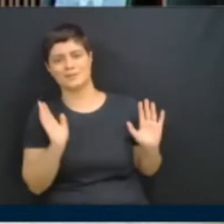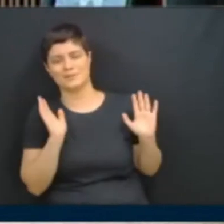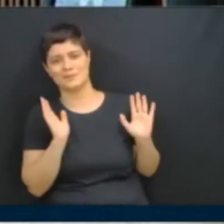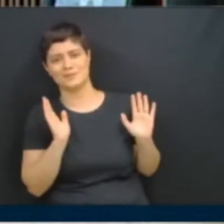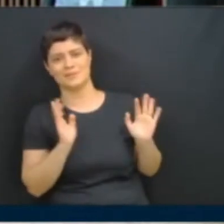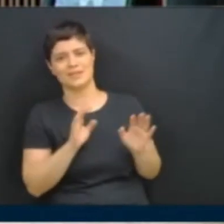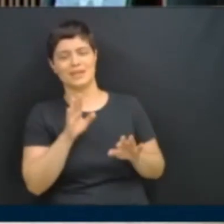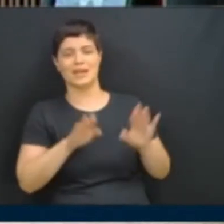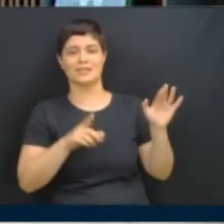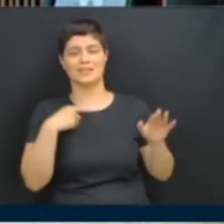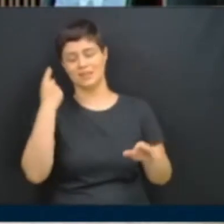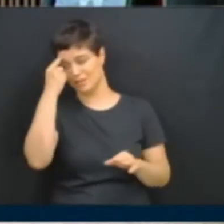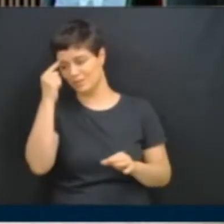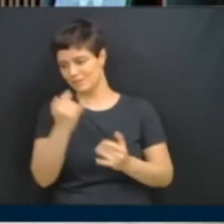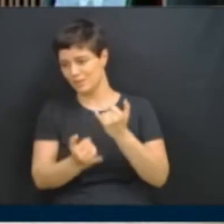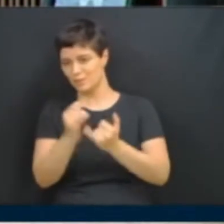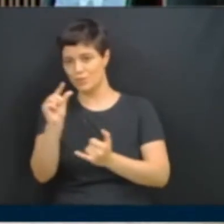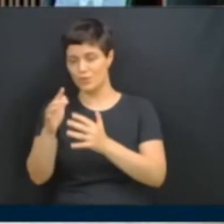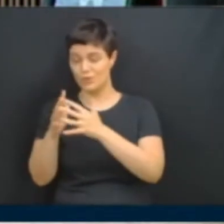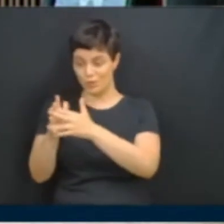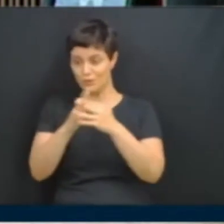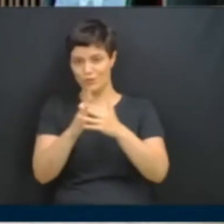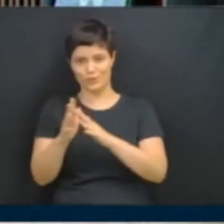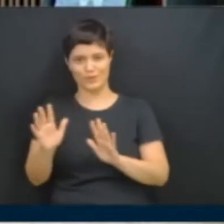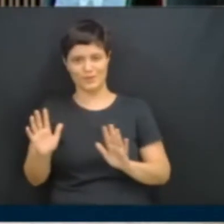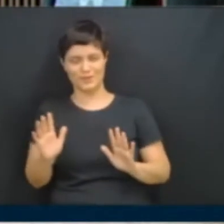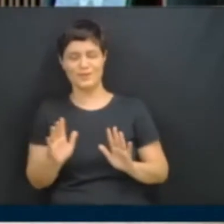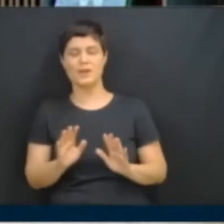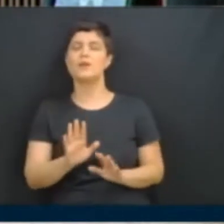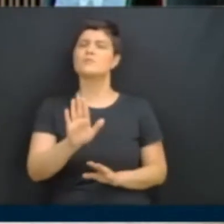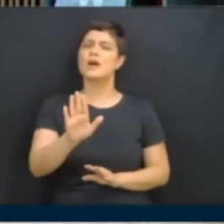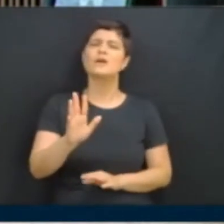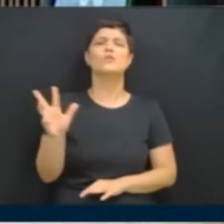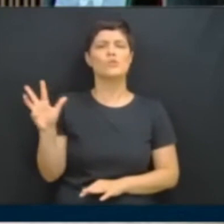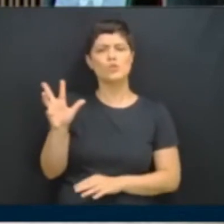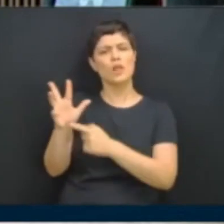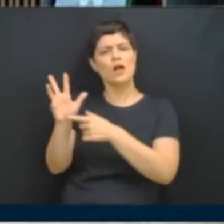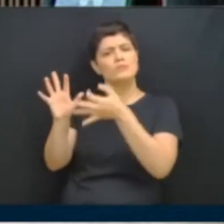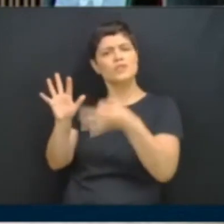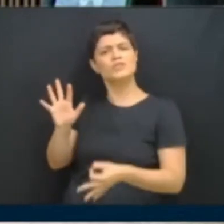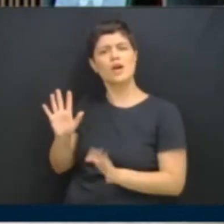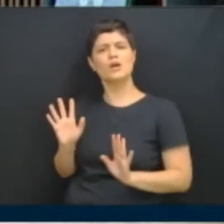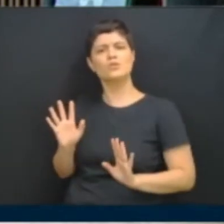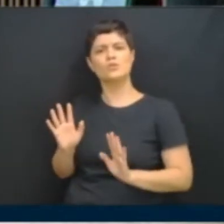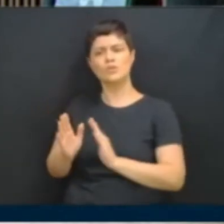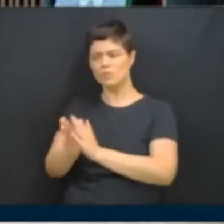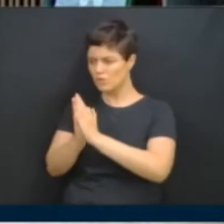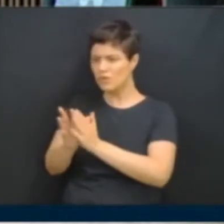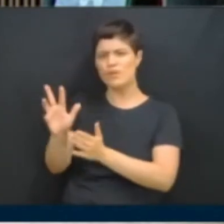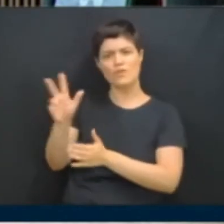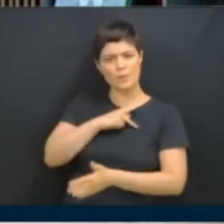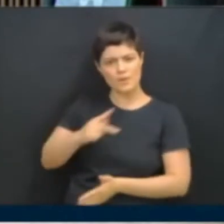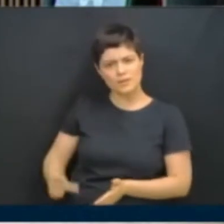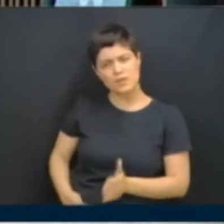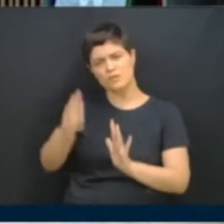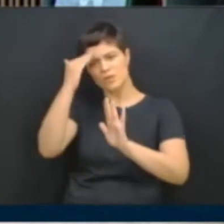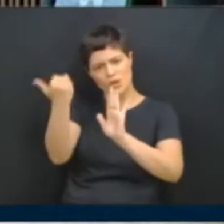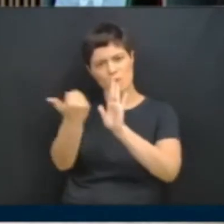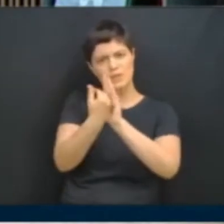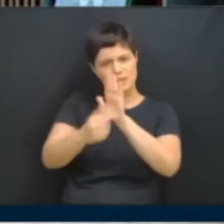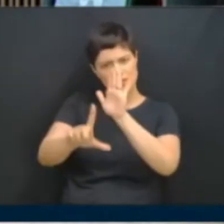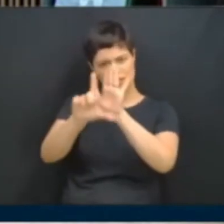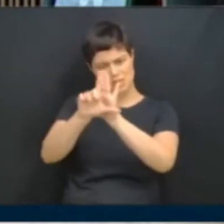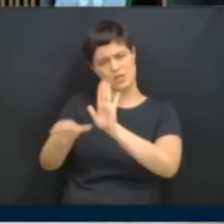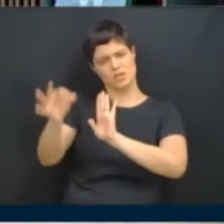nas colocações. Mas o Lula está certo. Cumpra a lei, presidente. O povo te elegeu para o senhor dar exemplo.